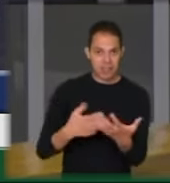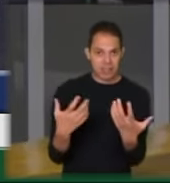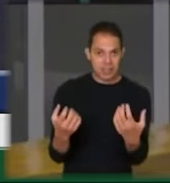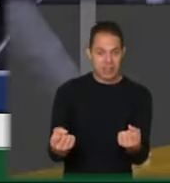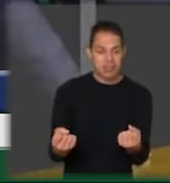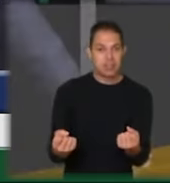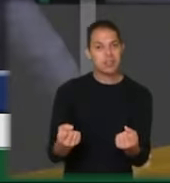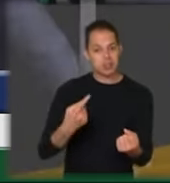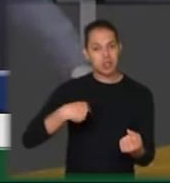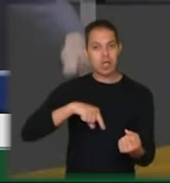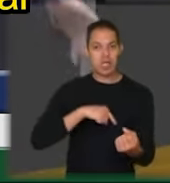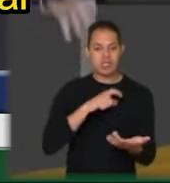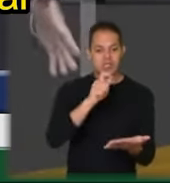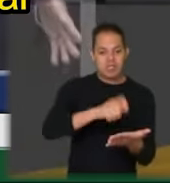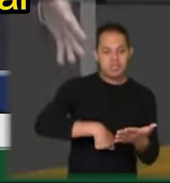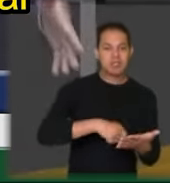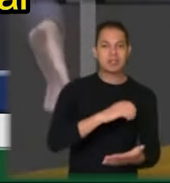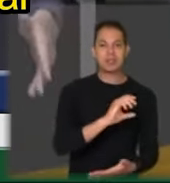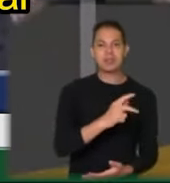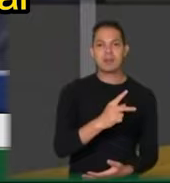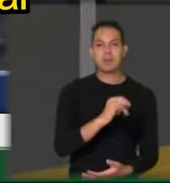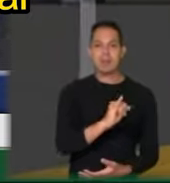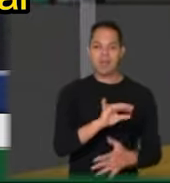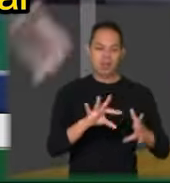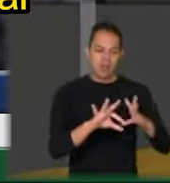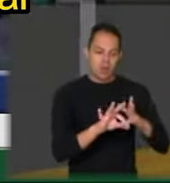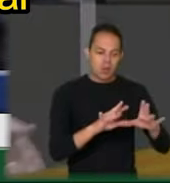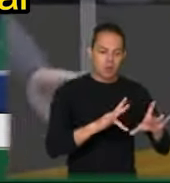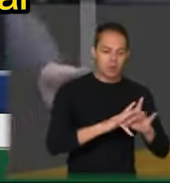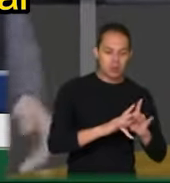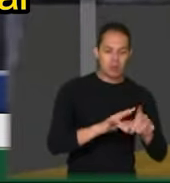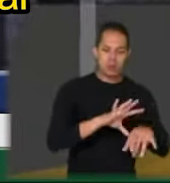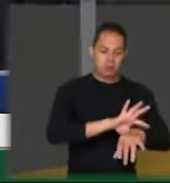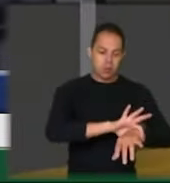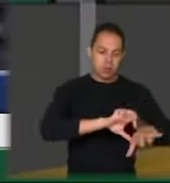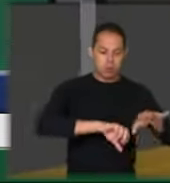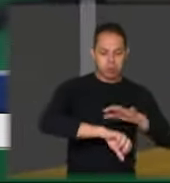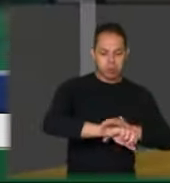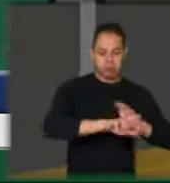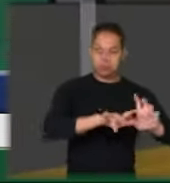assina a CPI das joias. Vão ter coragem ou vão ficar só no discurso? Obrigado.